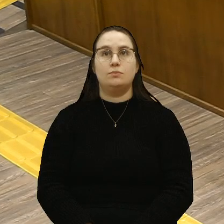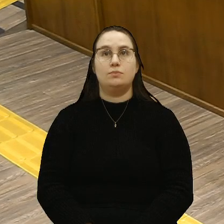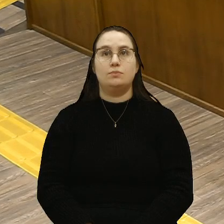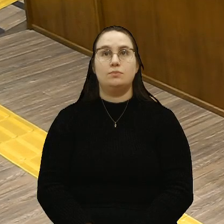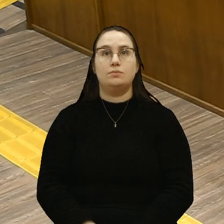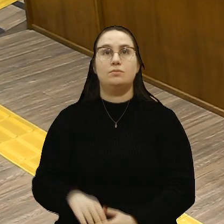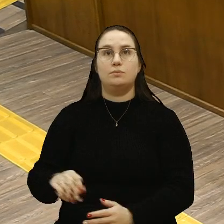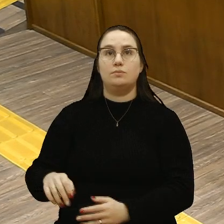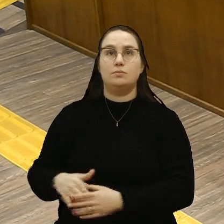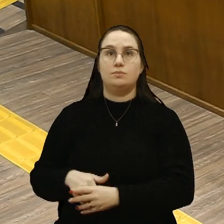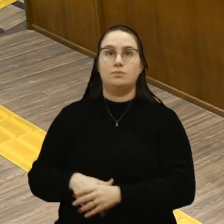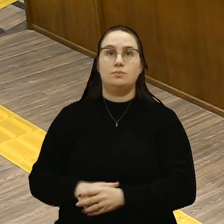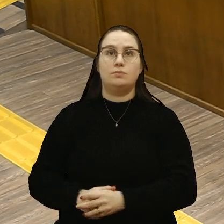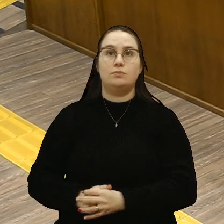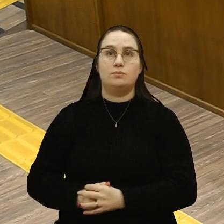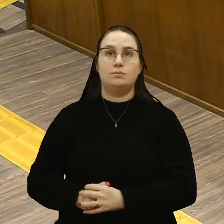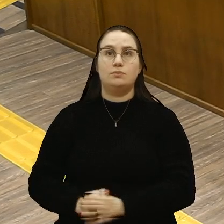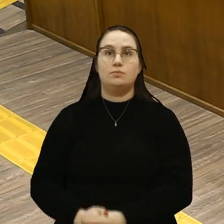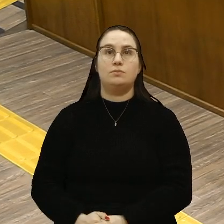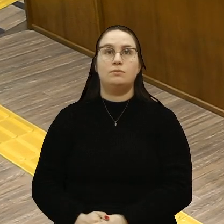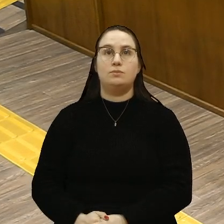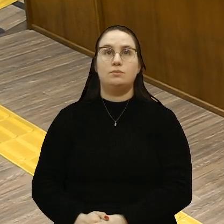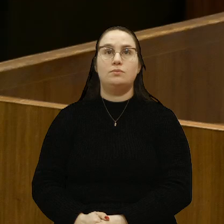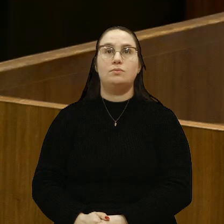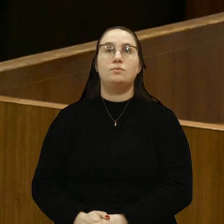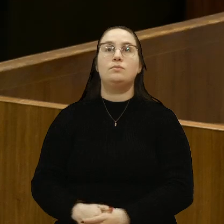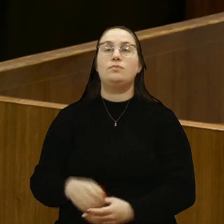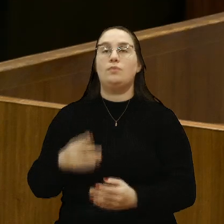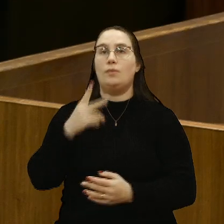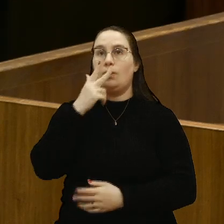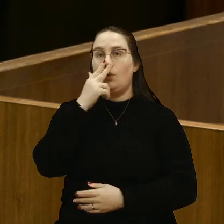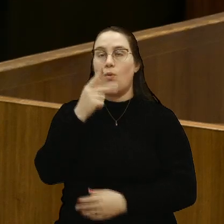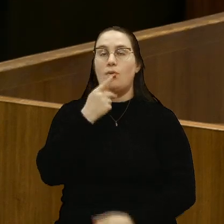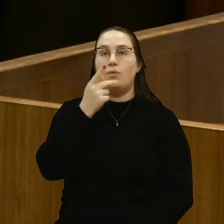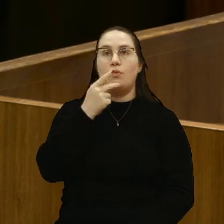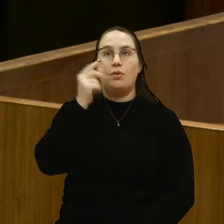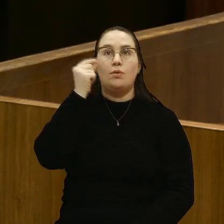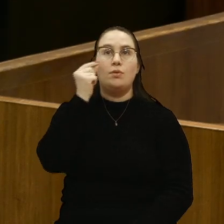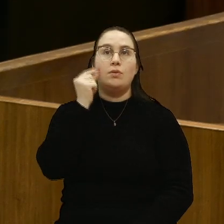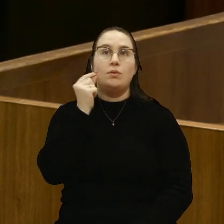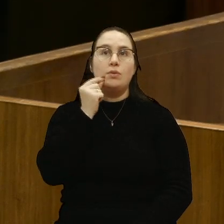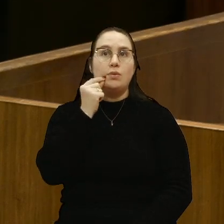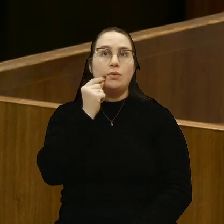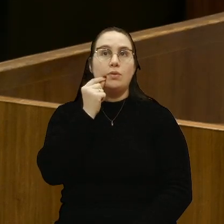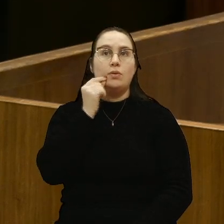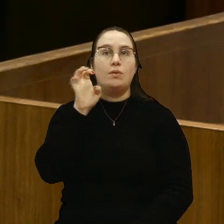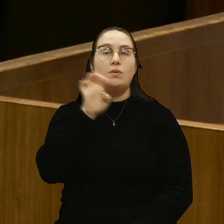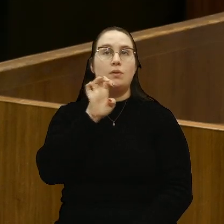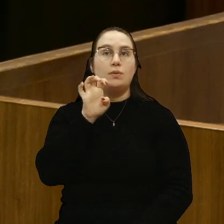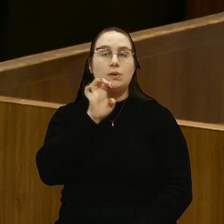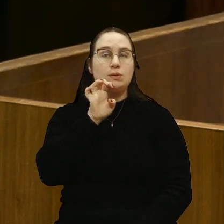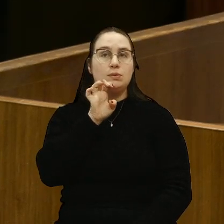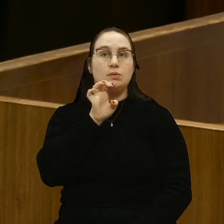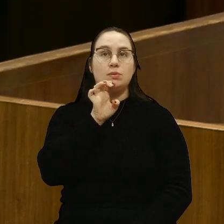da tribuna. Bem como disse o vereador Libardi e a vereadora